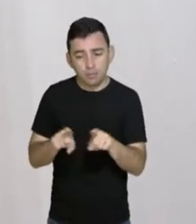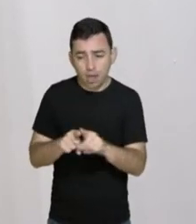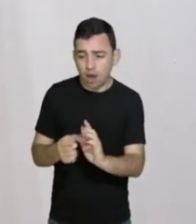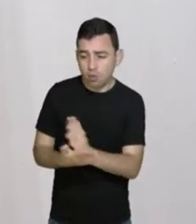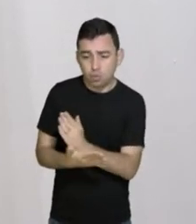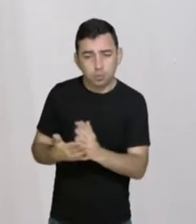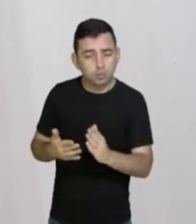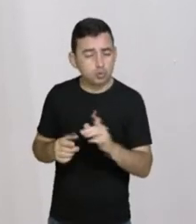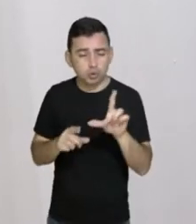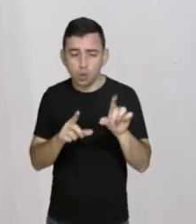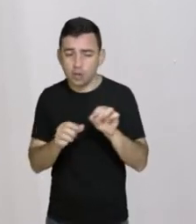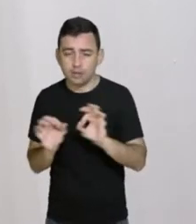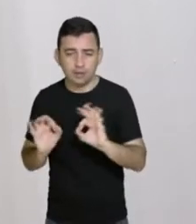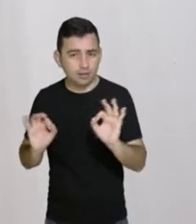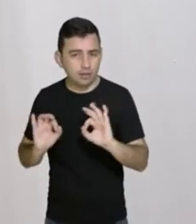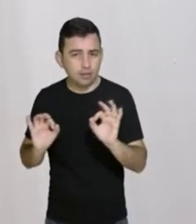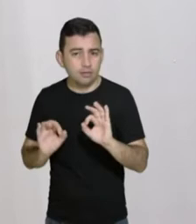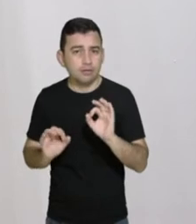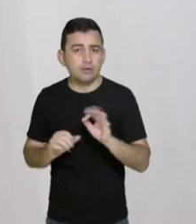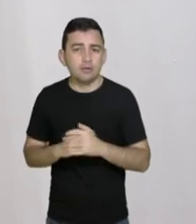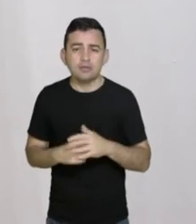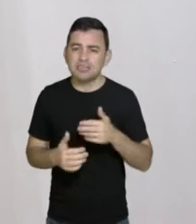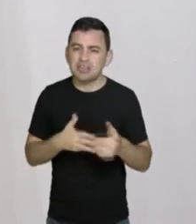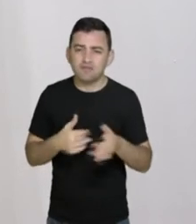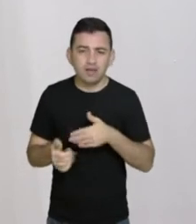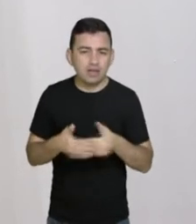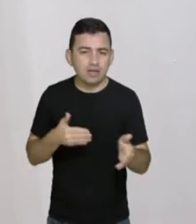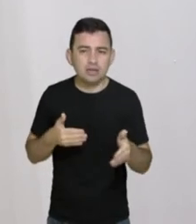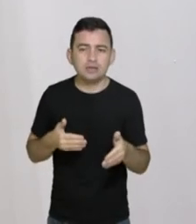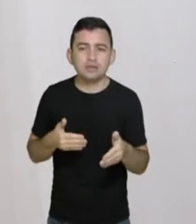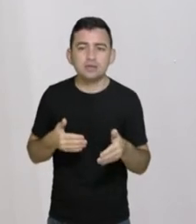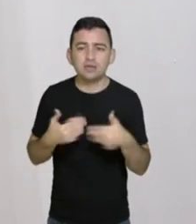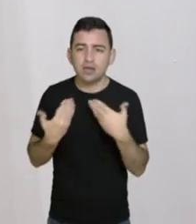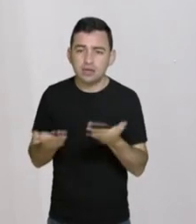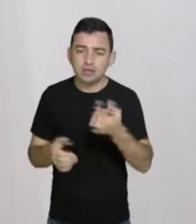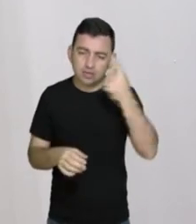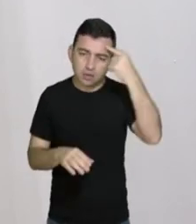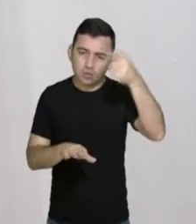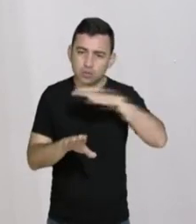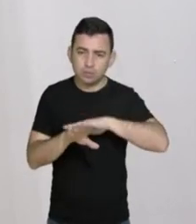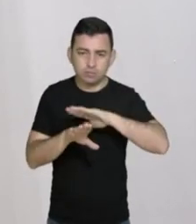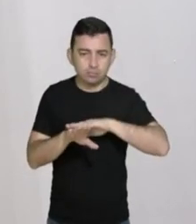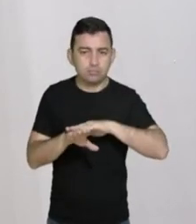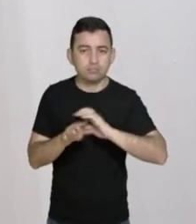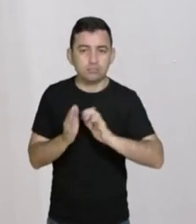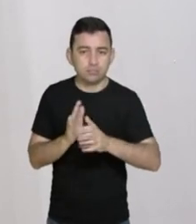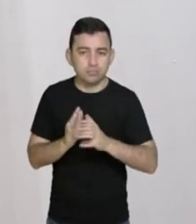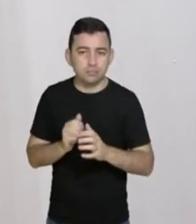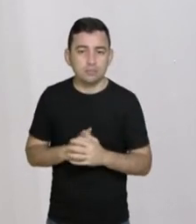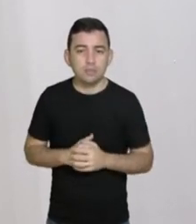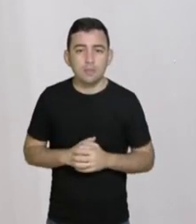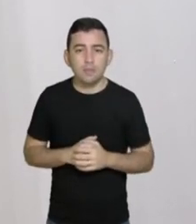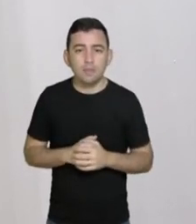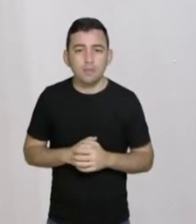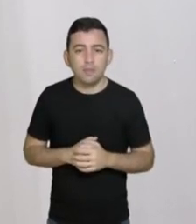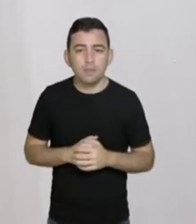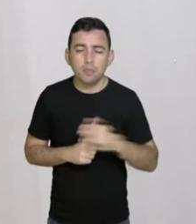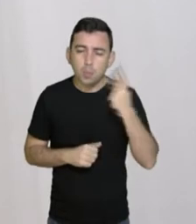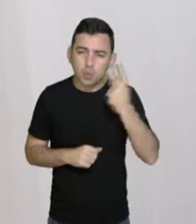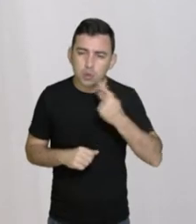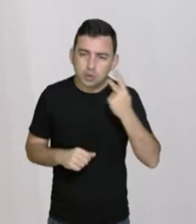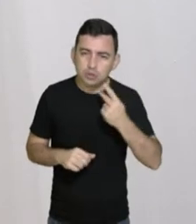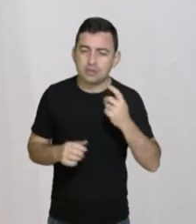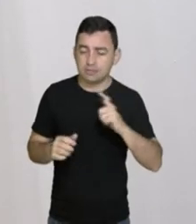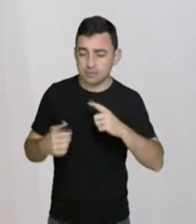forma possível, independente, acima de tudo, de ideologias partidárias, de ideologias políticas, ter o